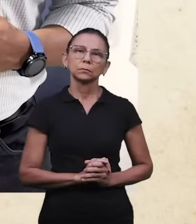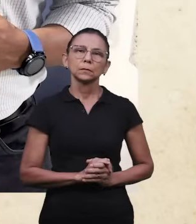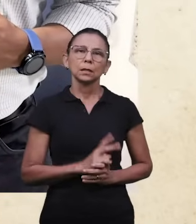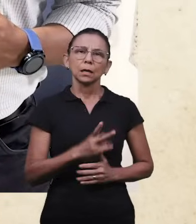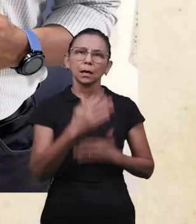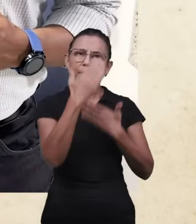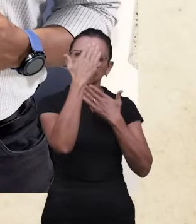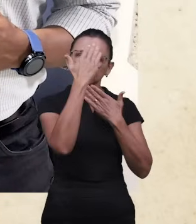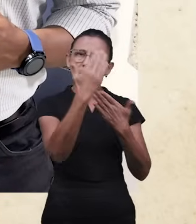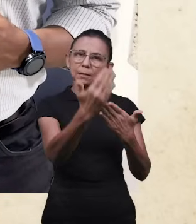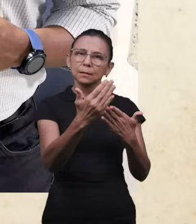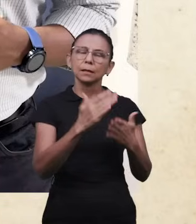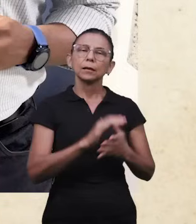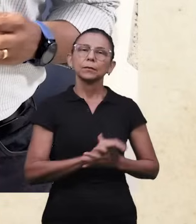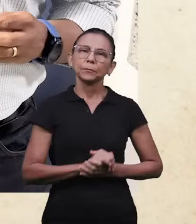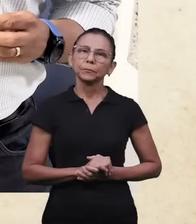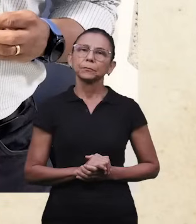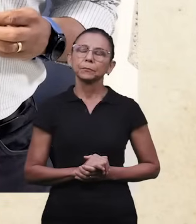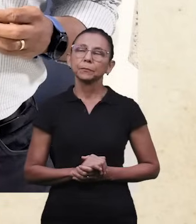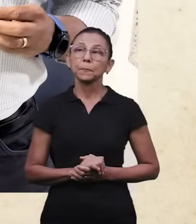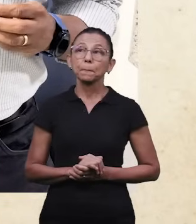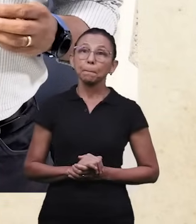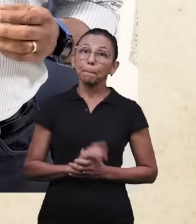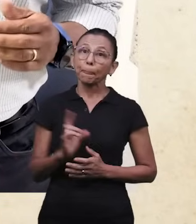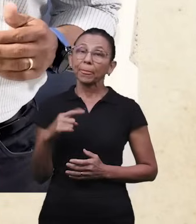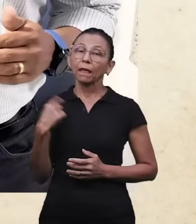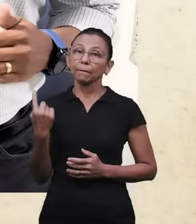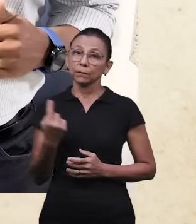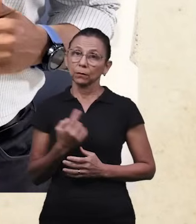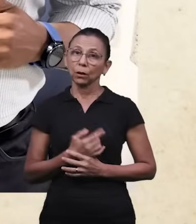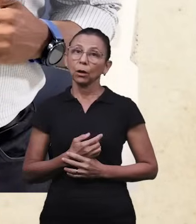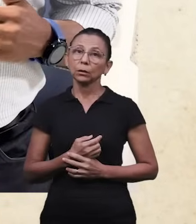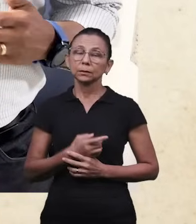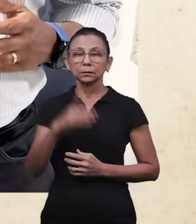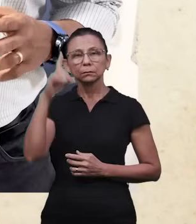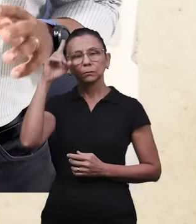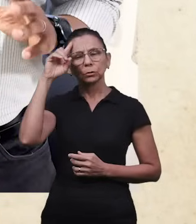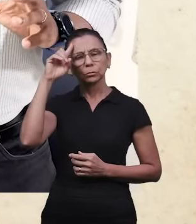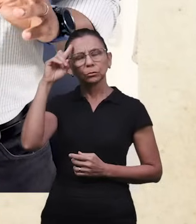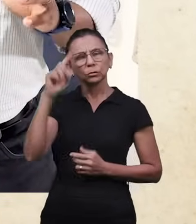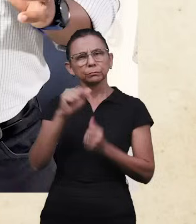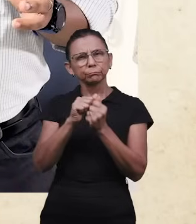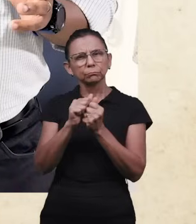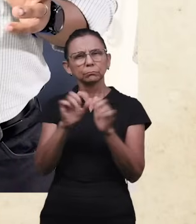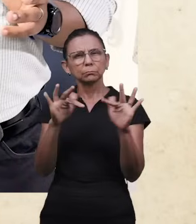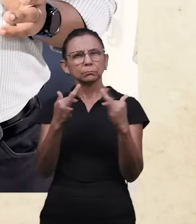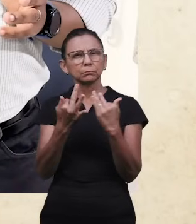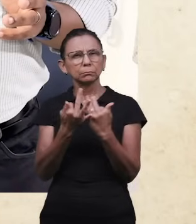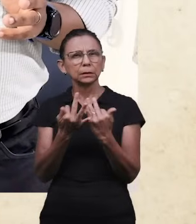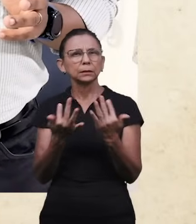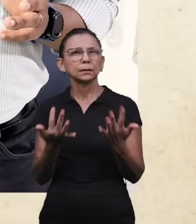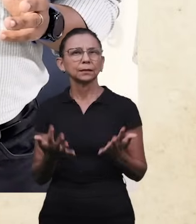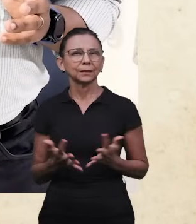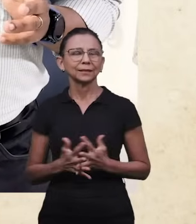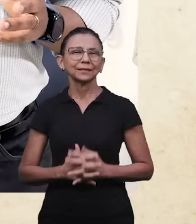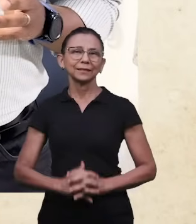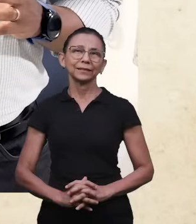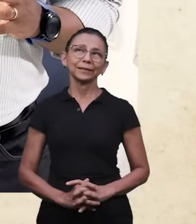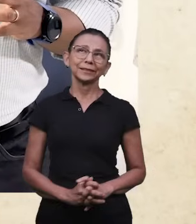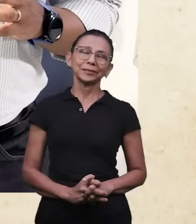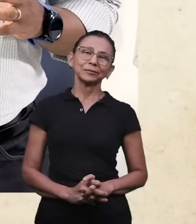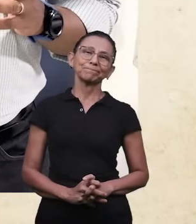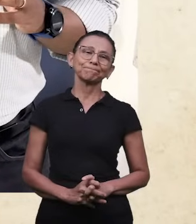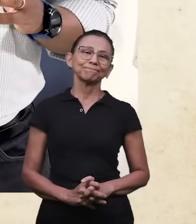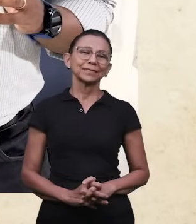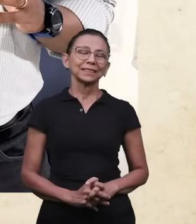grato, porque nós estamos todos os dias convivendo, e dentro de casa você não consegue